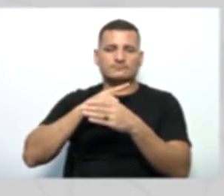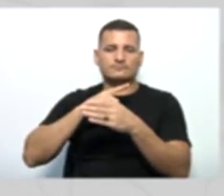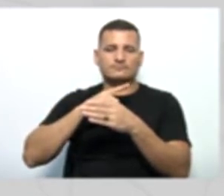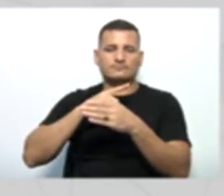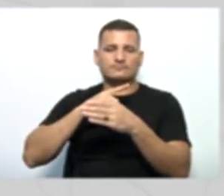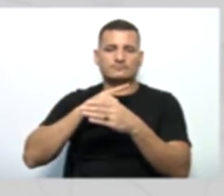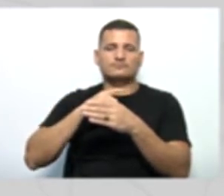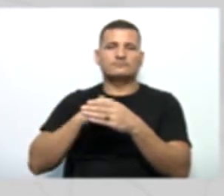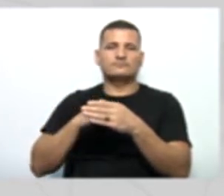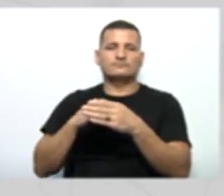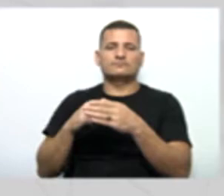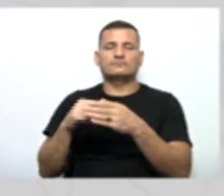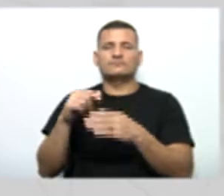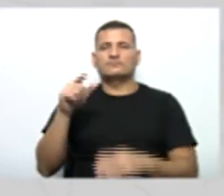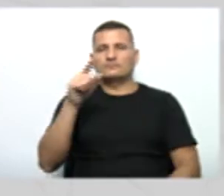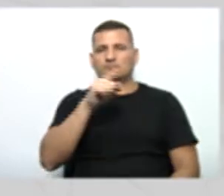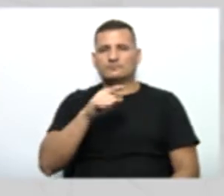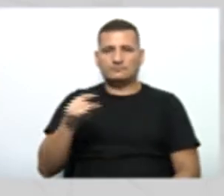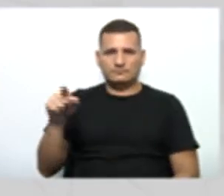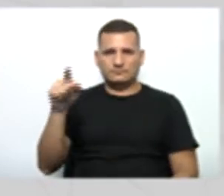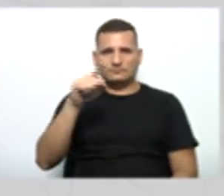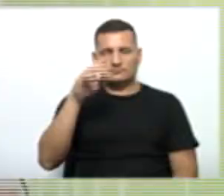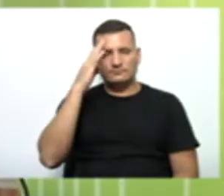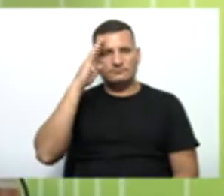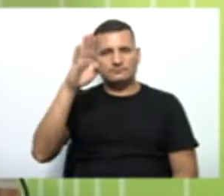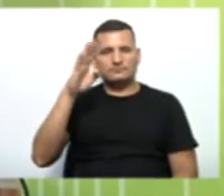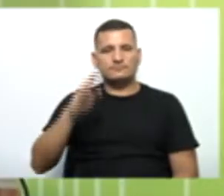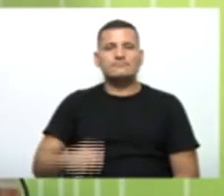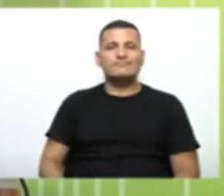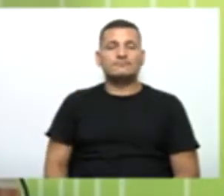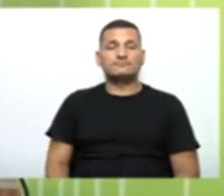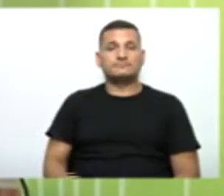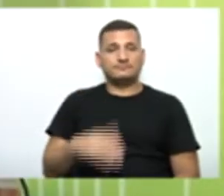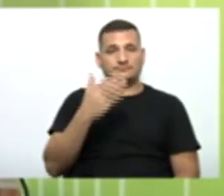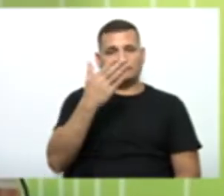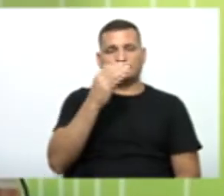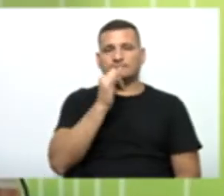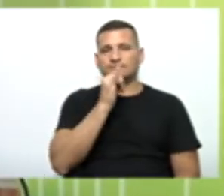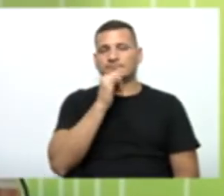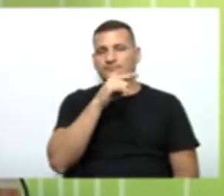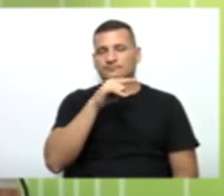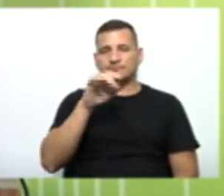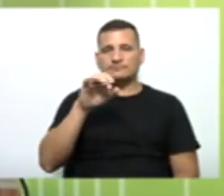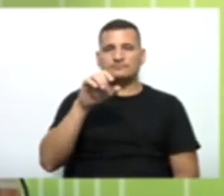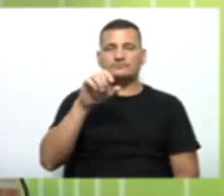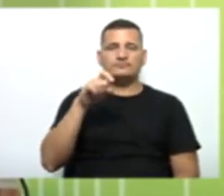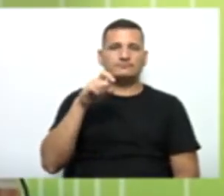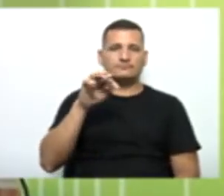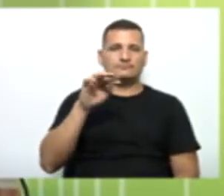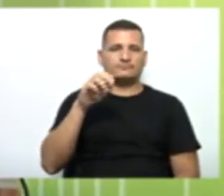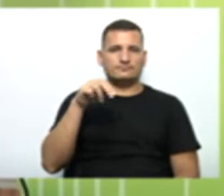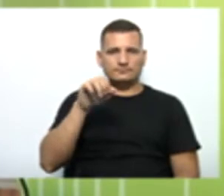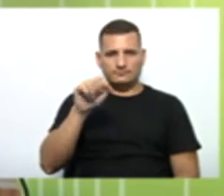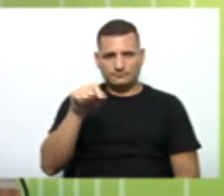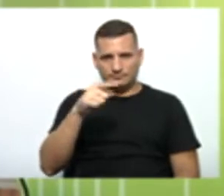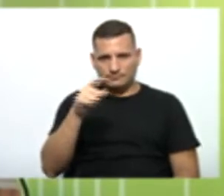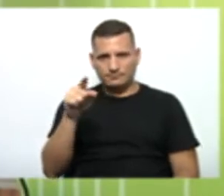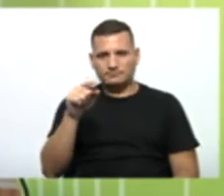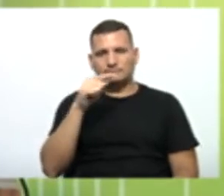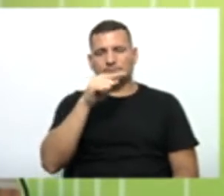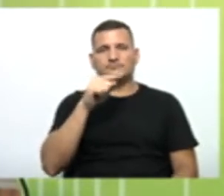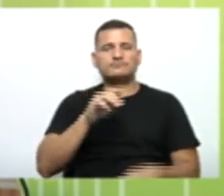caso de uso principal. Venham aqui, ó. Esse exemplo de extensão, gente, ó, ele é um dos